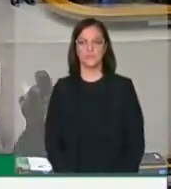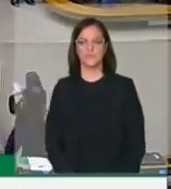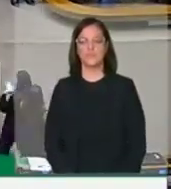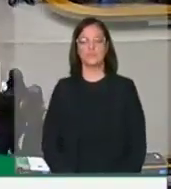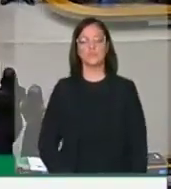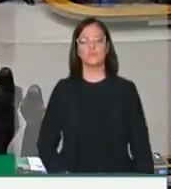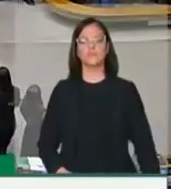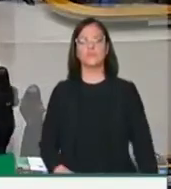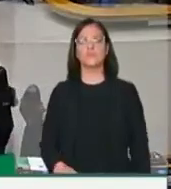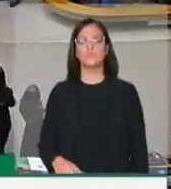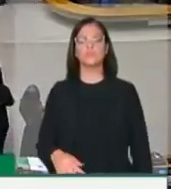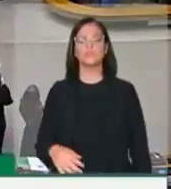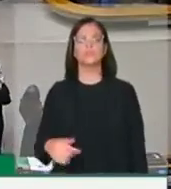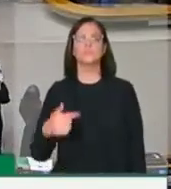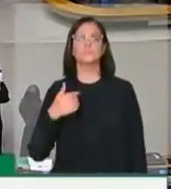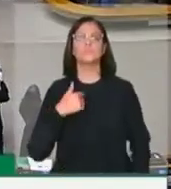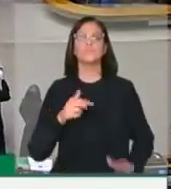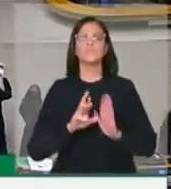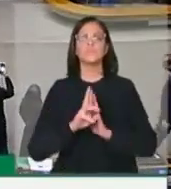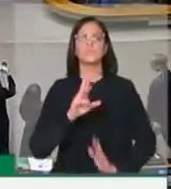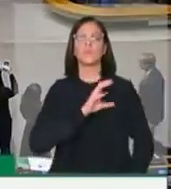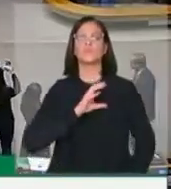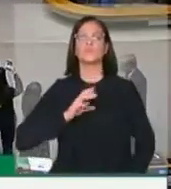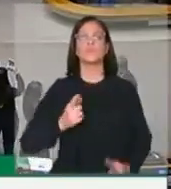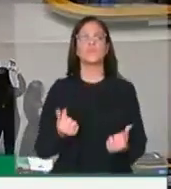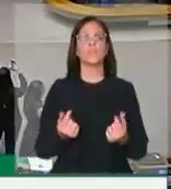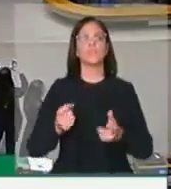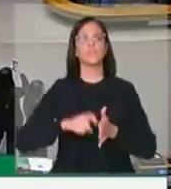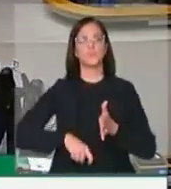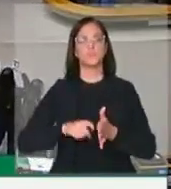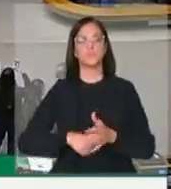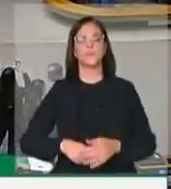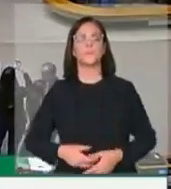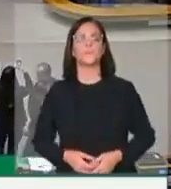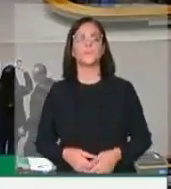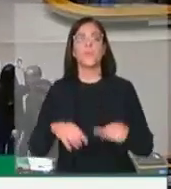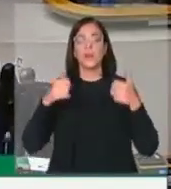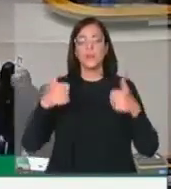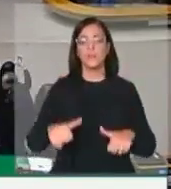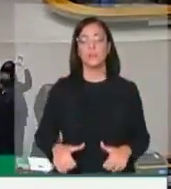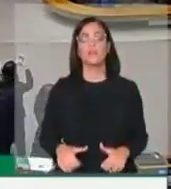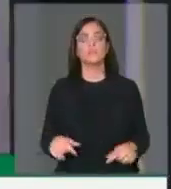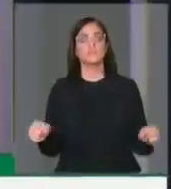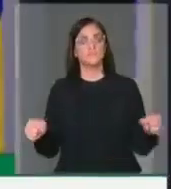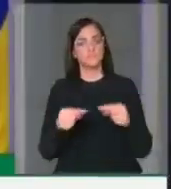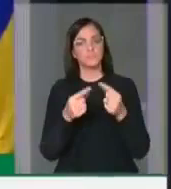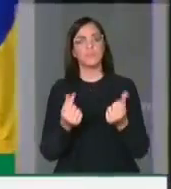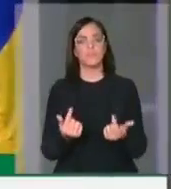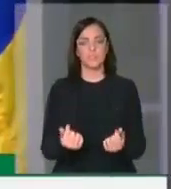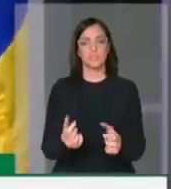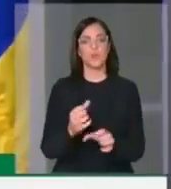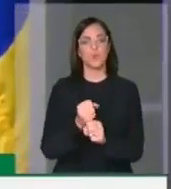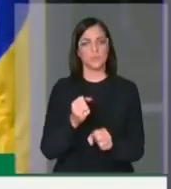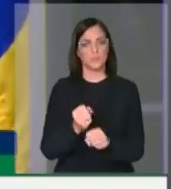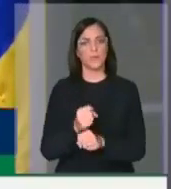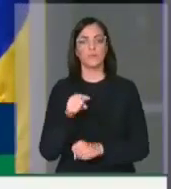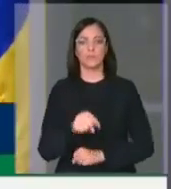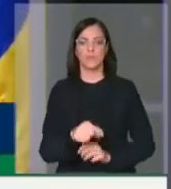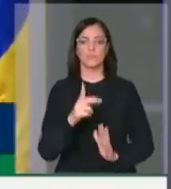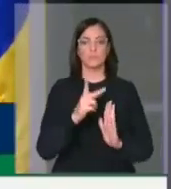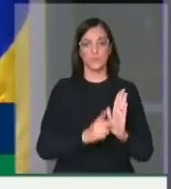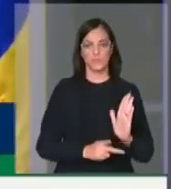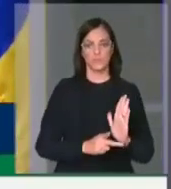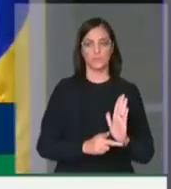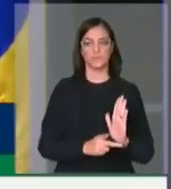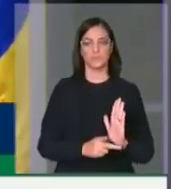Pela Comissão de Finanças e Tributação, manifesto parecer pela adequação financeira e orçamentária do